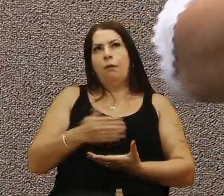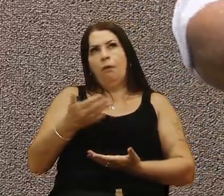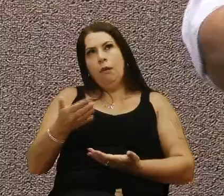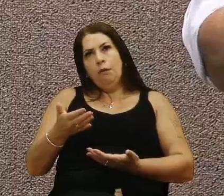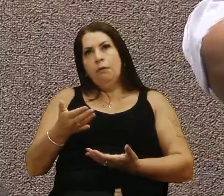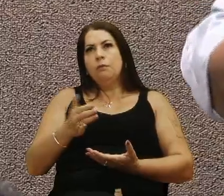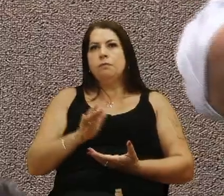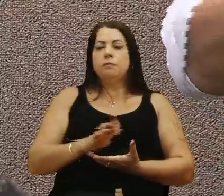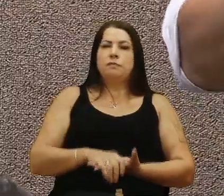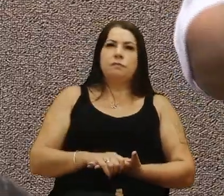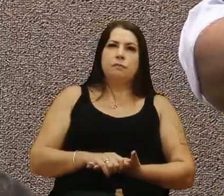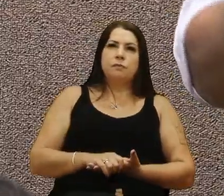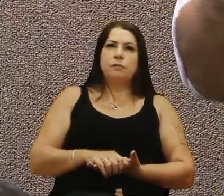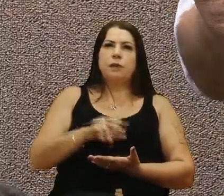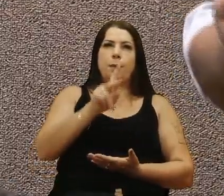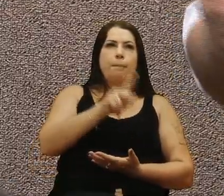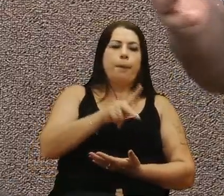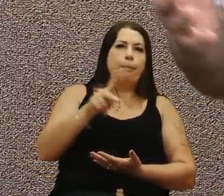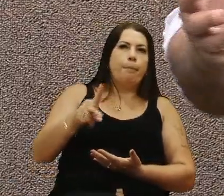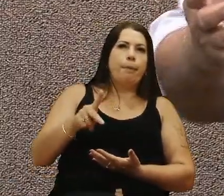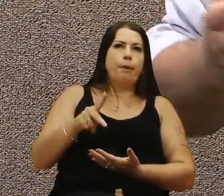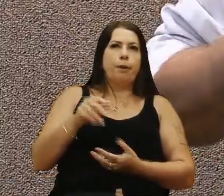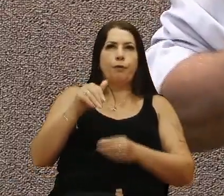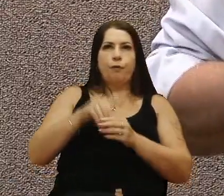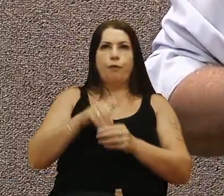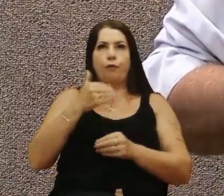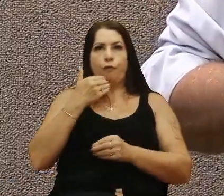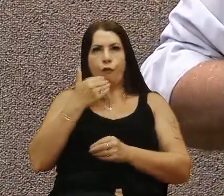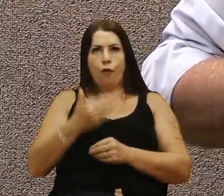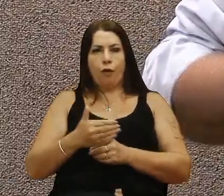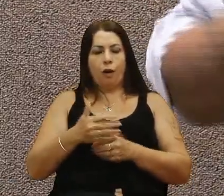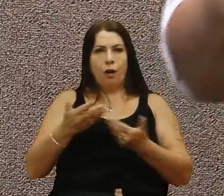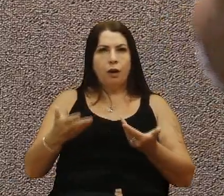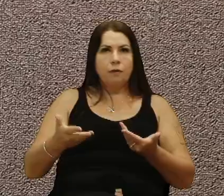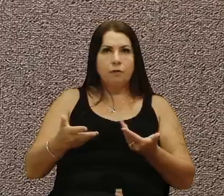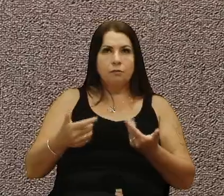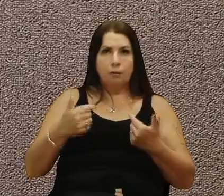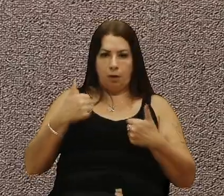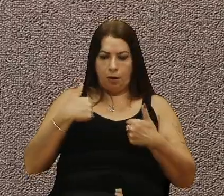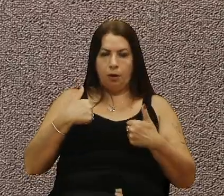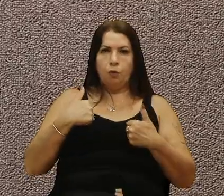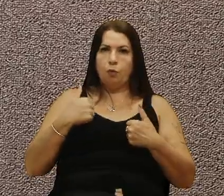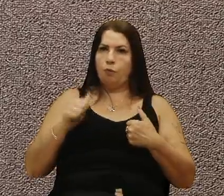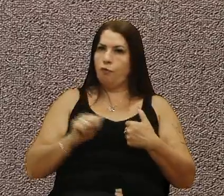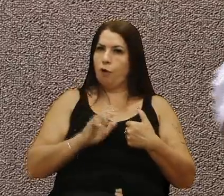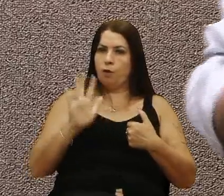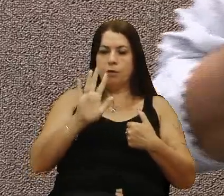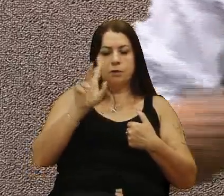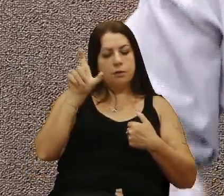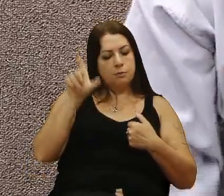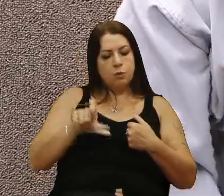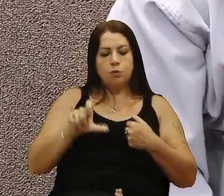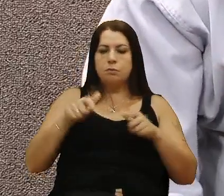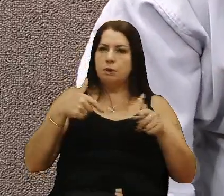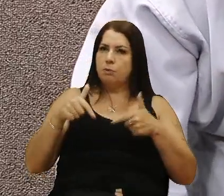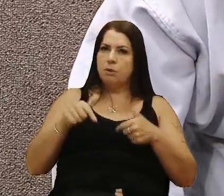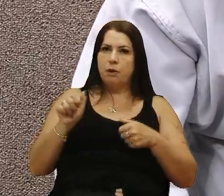mas é do PP, tu vai votar favorável? Eu valorizo quem trabalha.